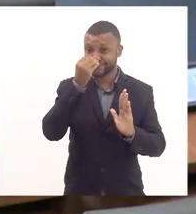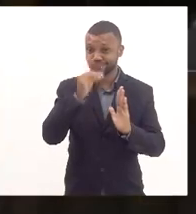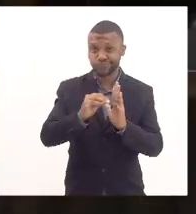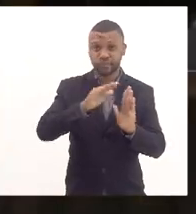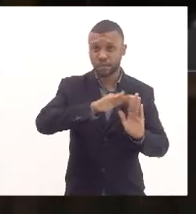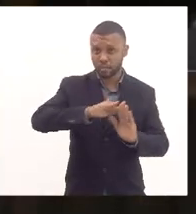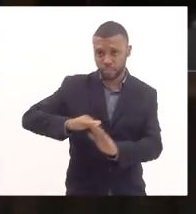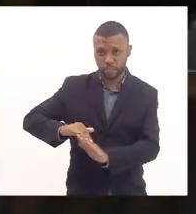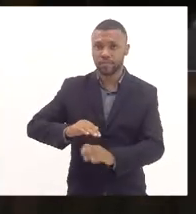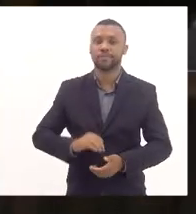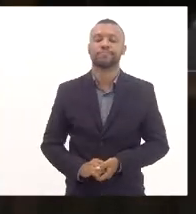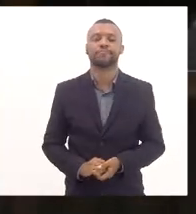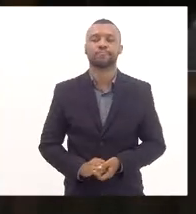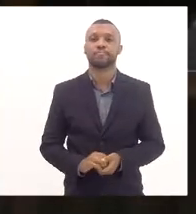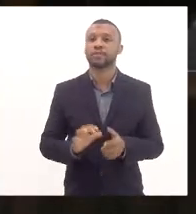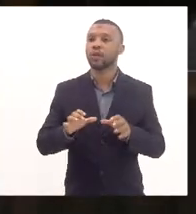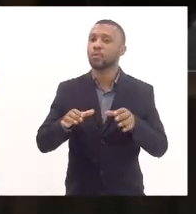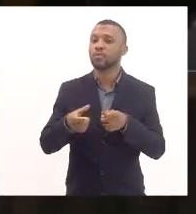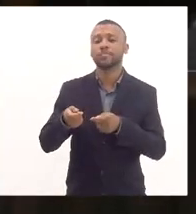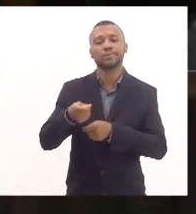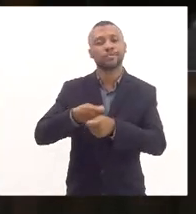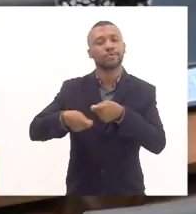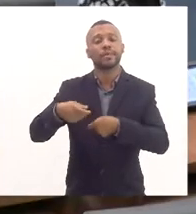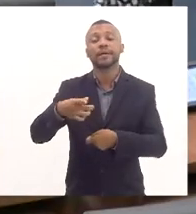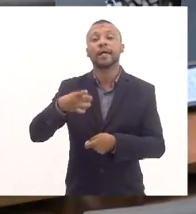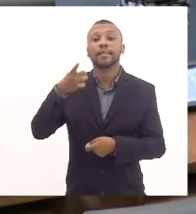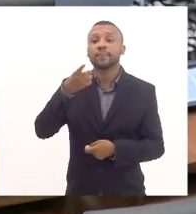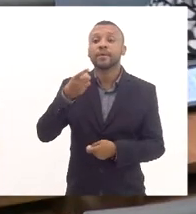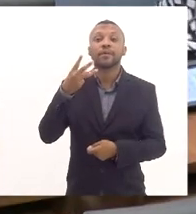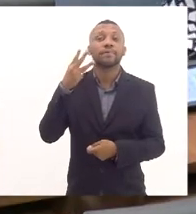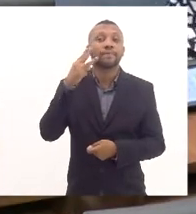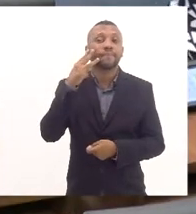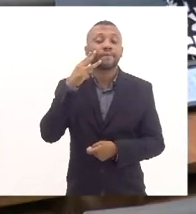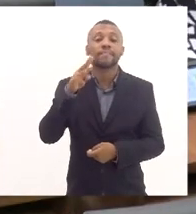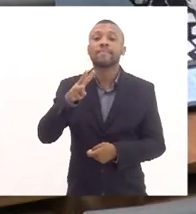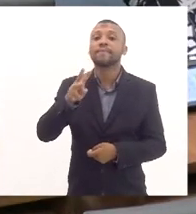de Economia Deputado waldeck Carneiro